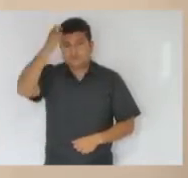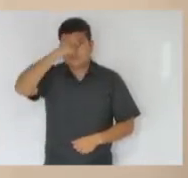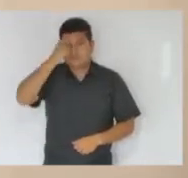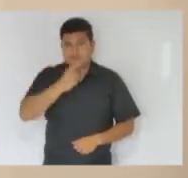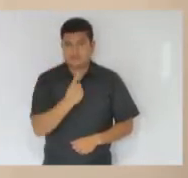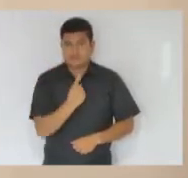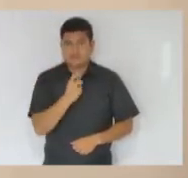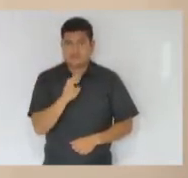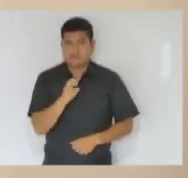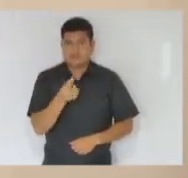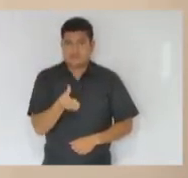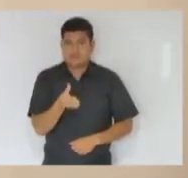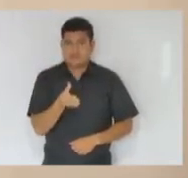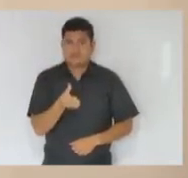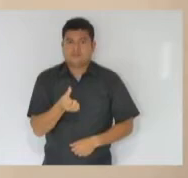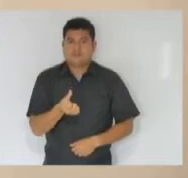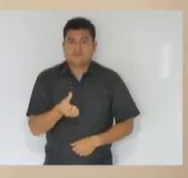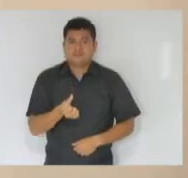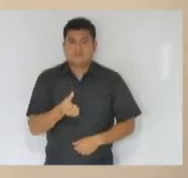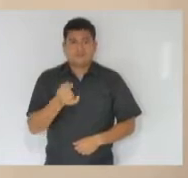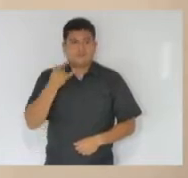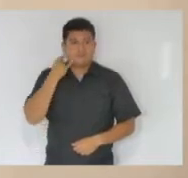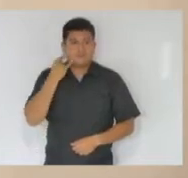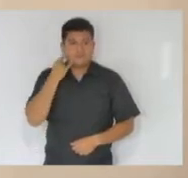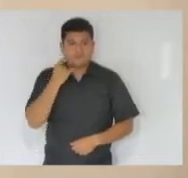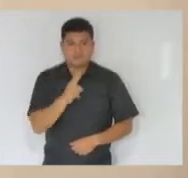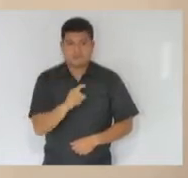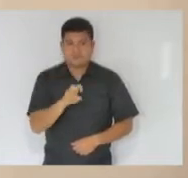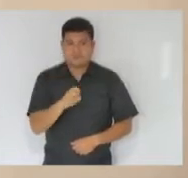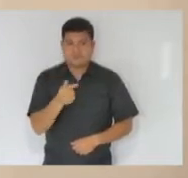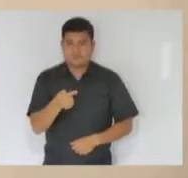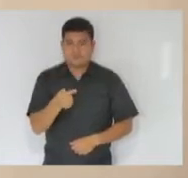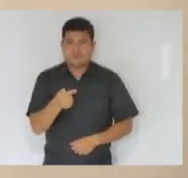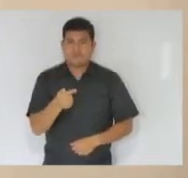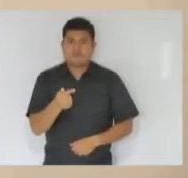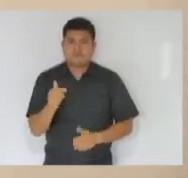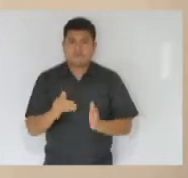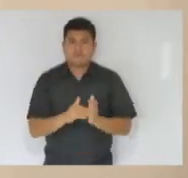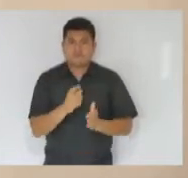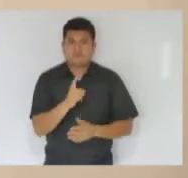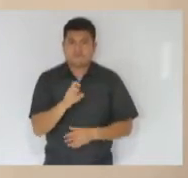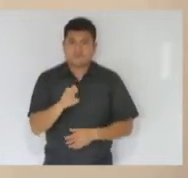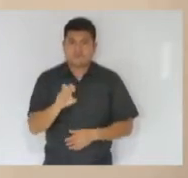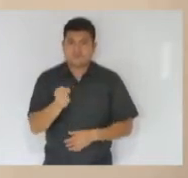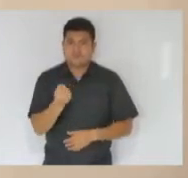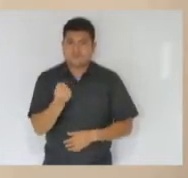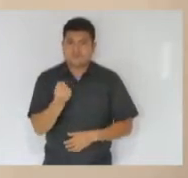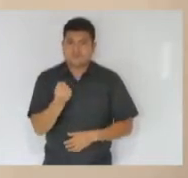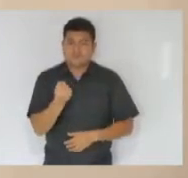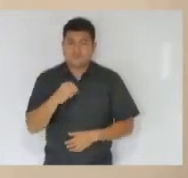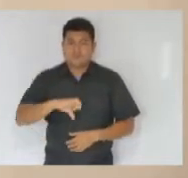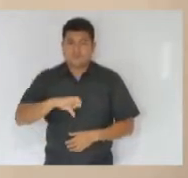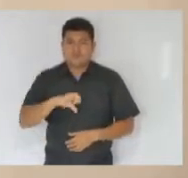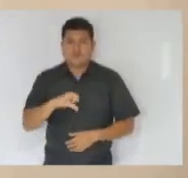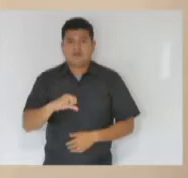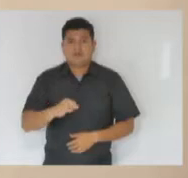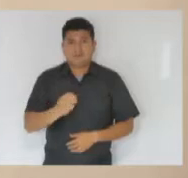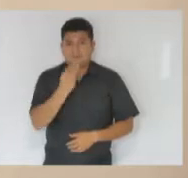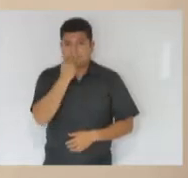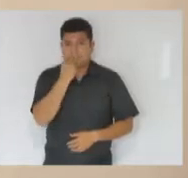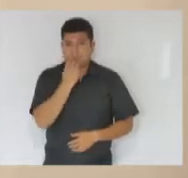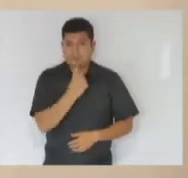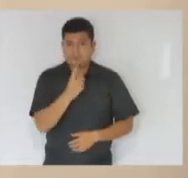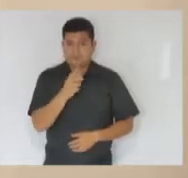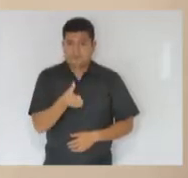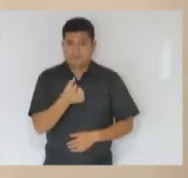Requerimento 156, autoria deputado Mauro de Nadal. Requerimento 157 a 159, autoria deputado Moacir Sopelsa. Requerimento 160, autoria deputado